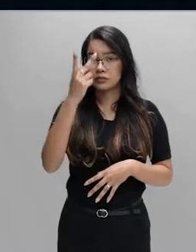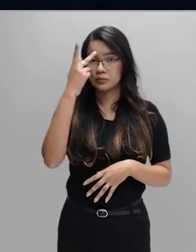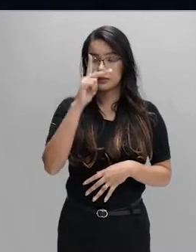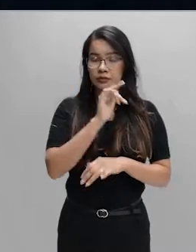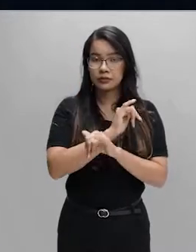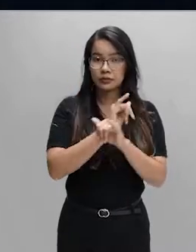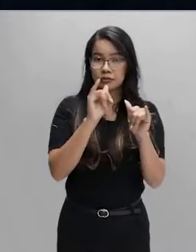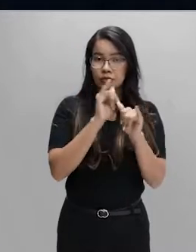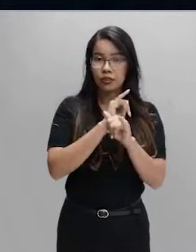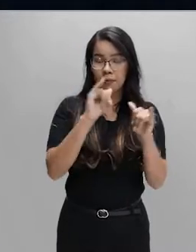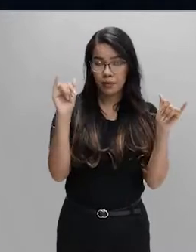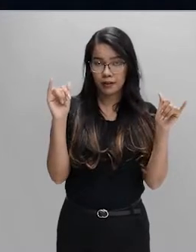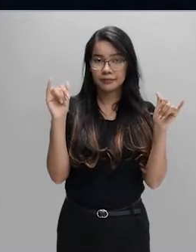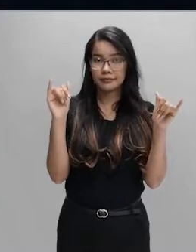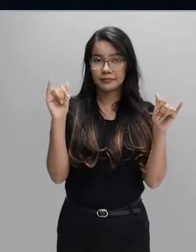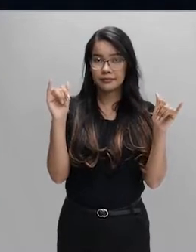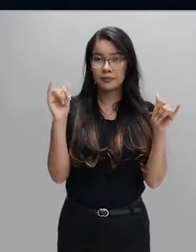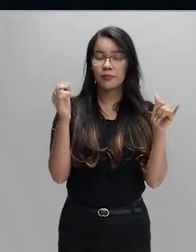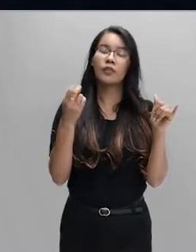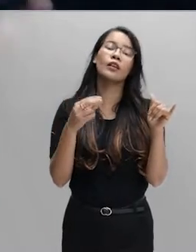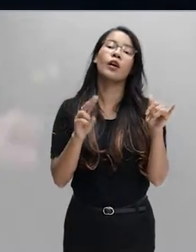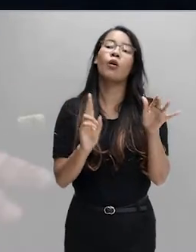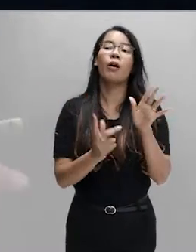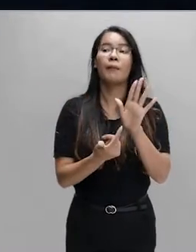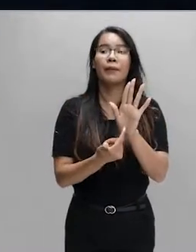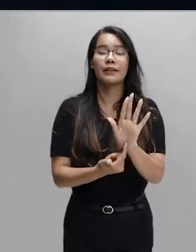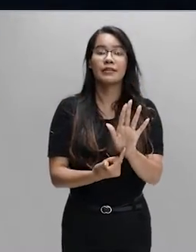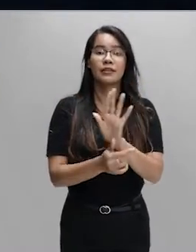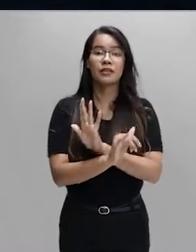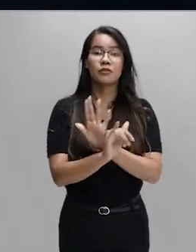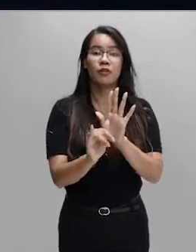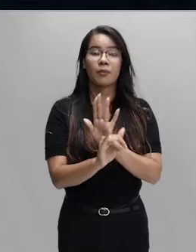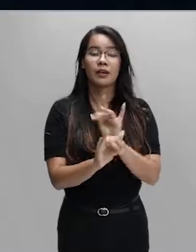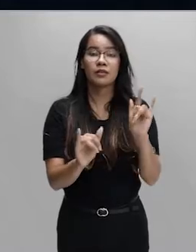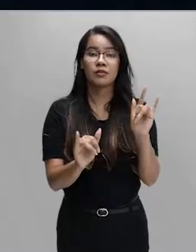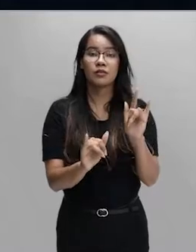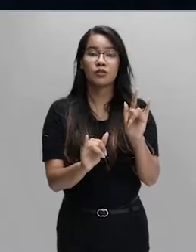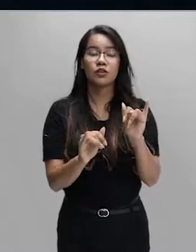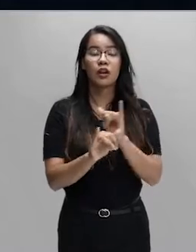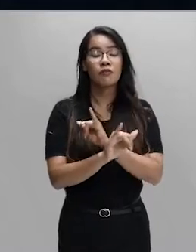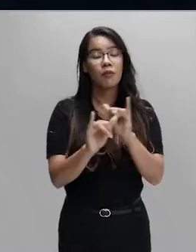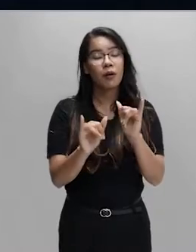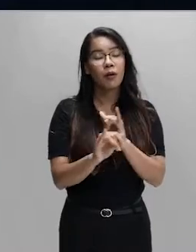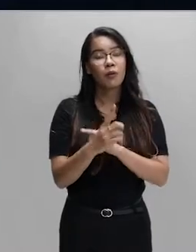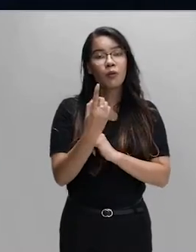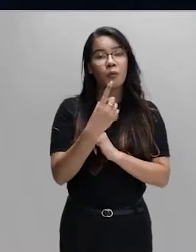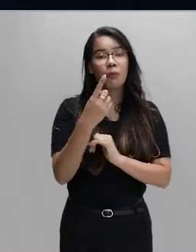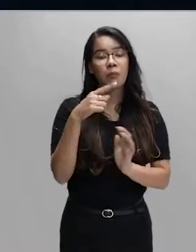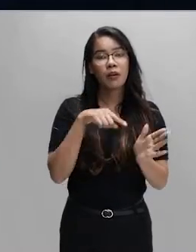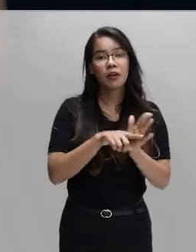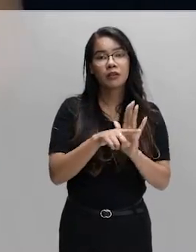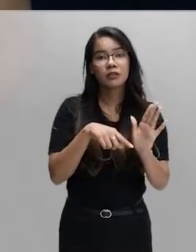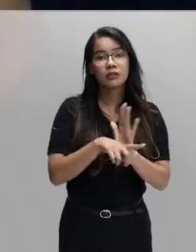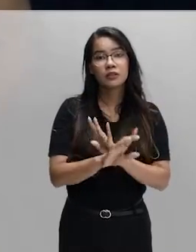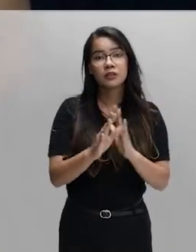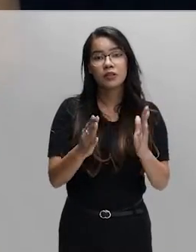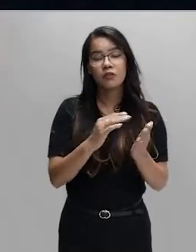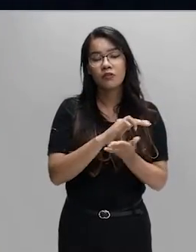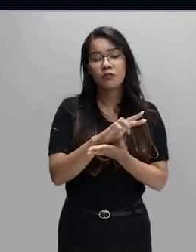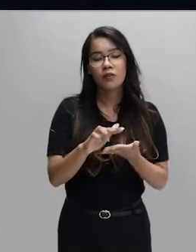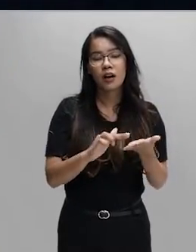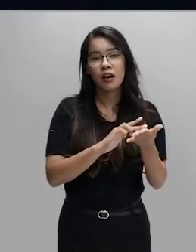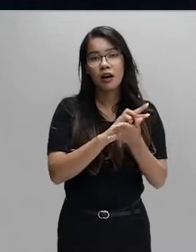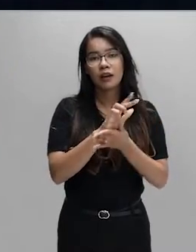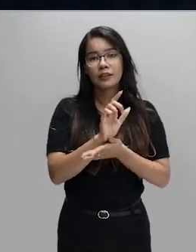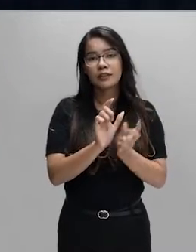informar, para poder apresentar os dados de uma pesquisa, tá? Então, tem várias aulas